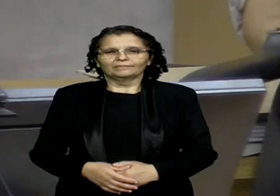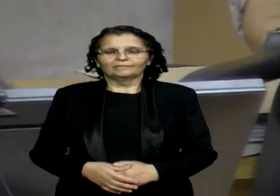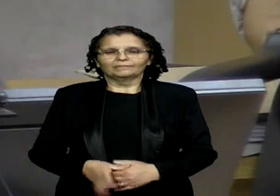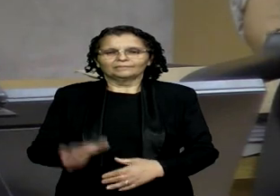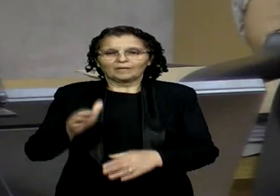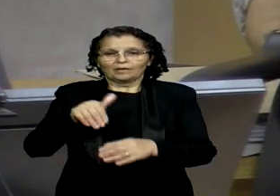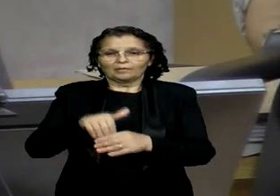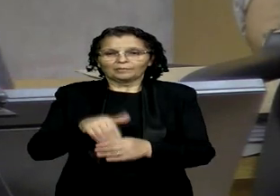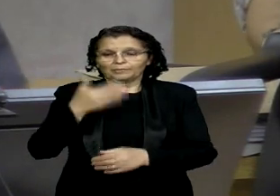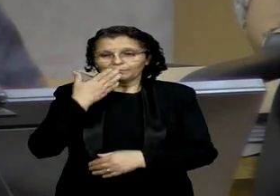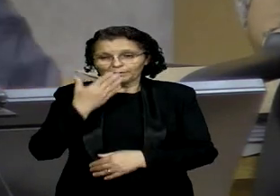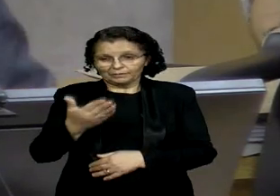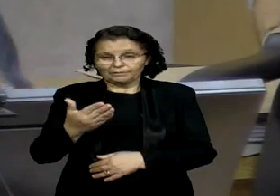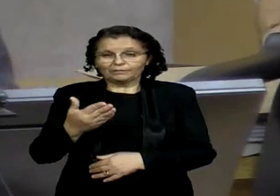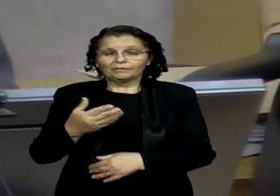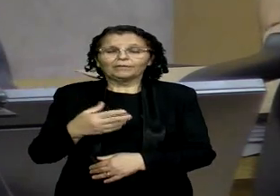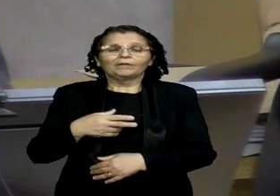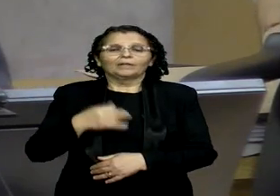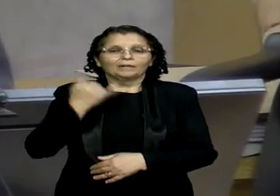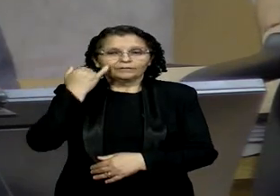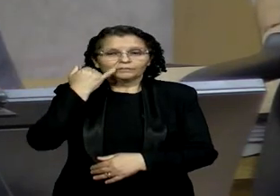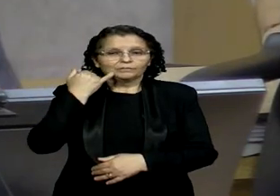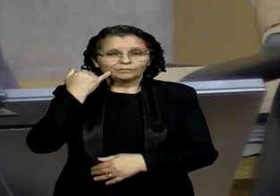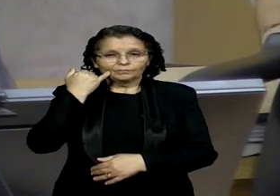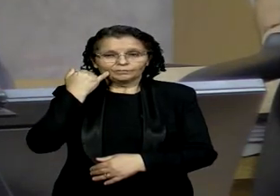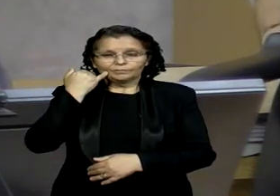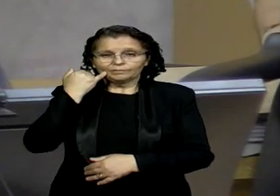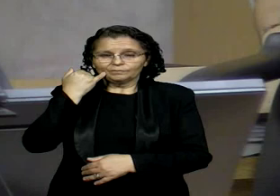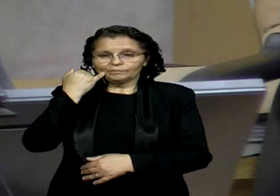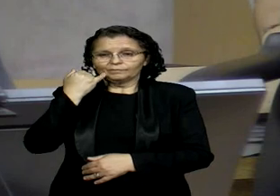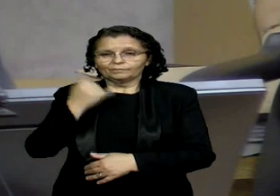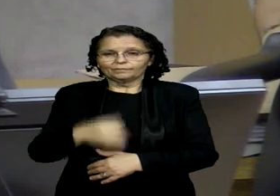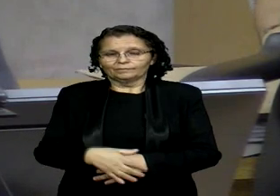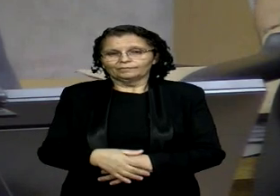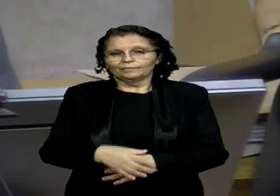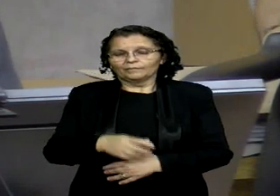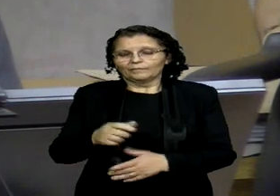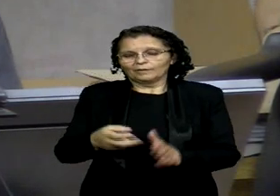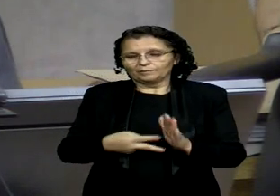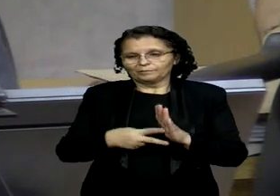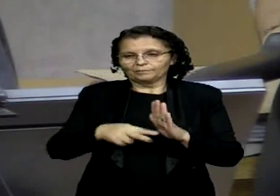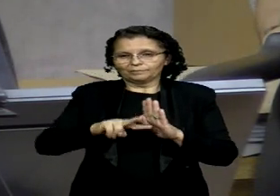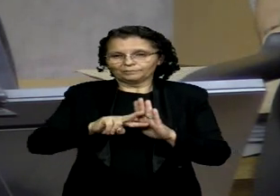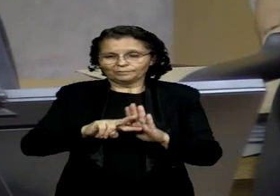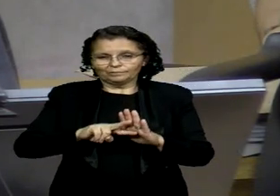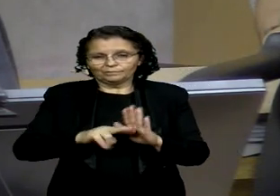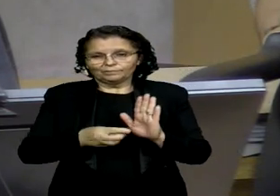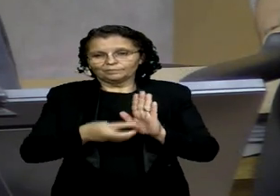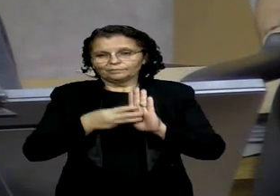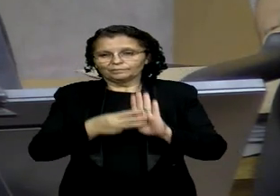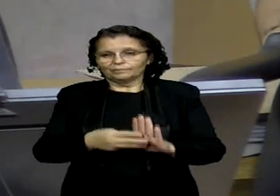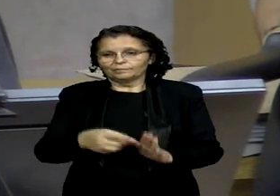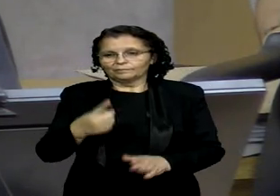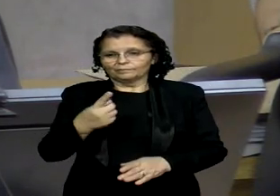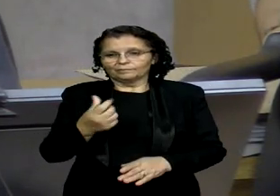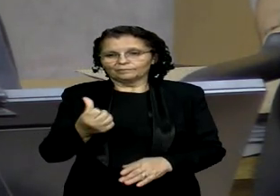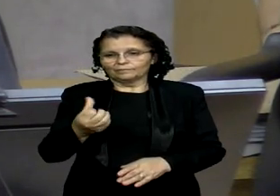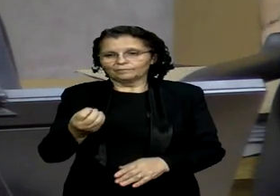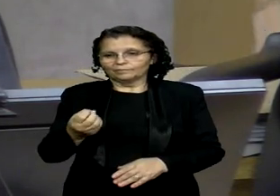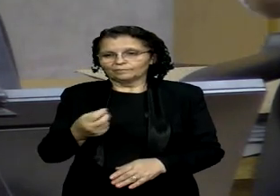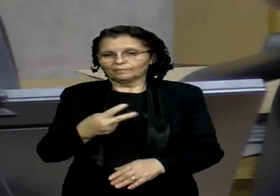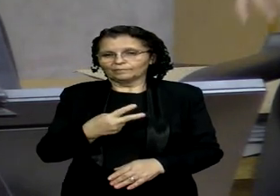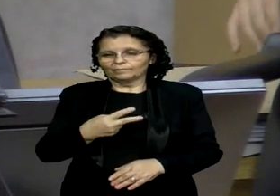Está em votação o pedido verbal da nobre vereadora Juliana Dativós para inversão de pauta da moção 160